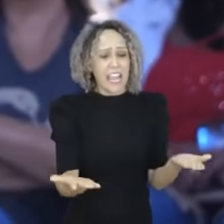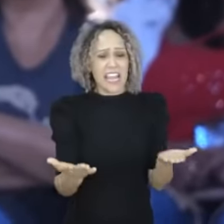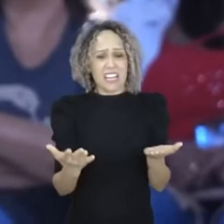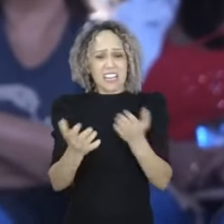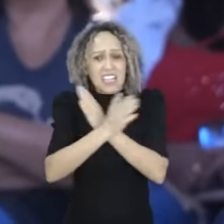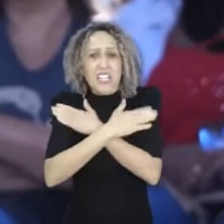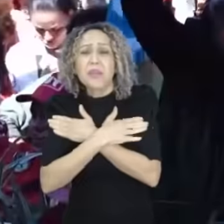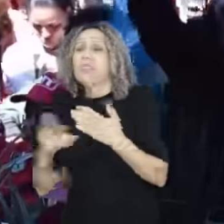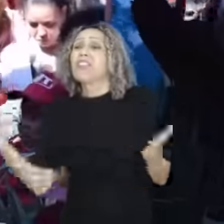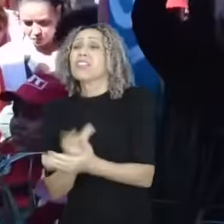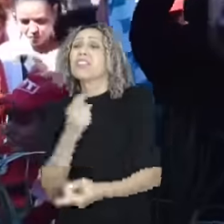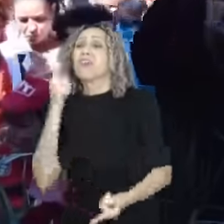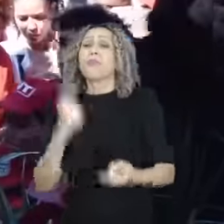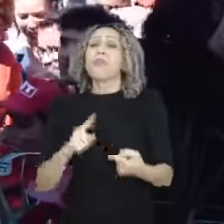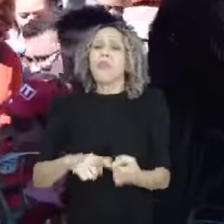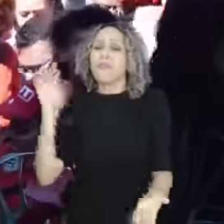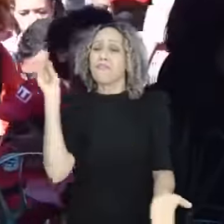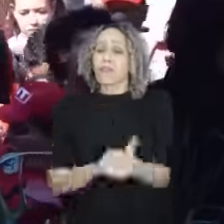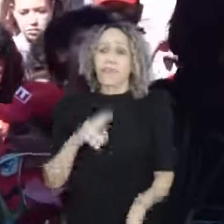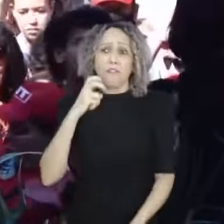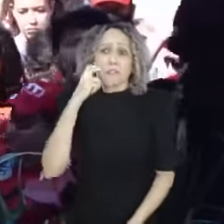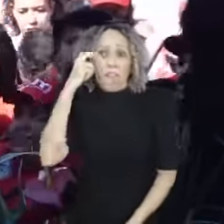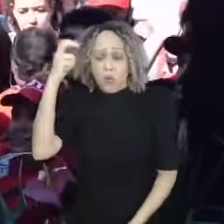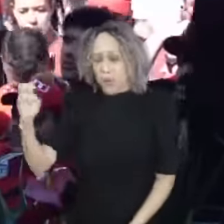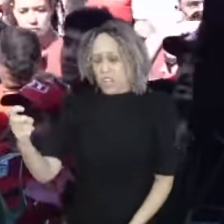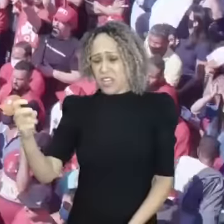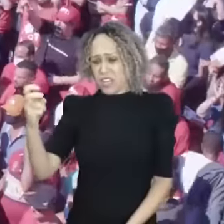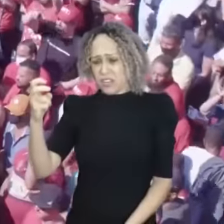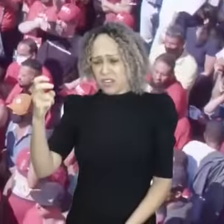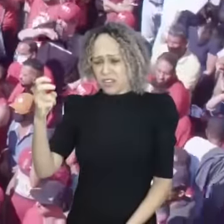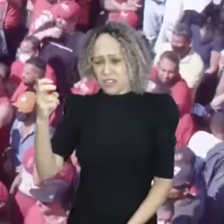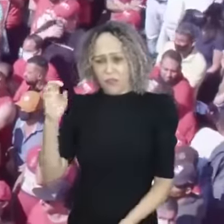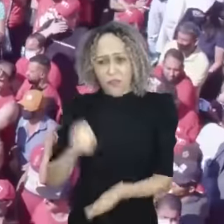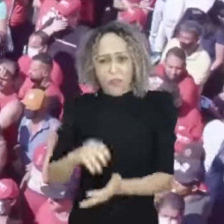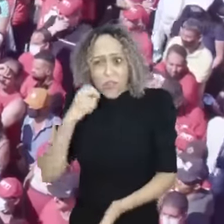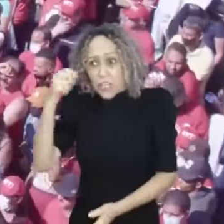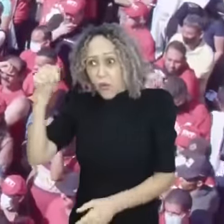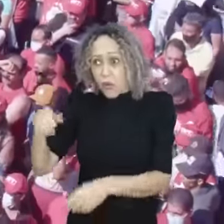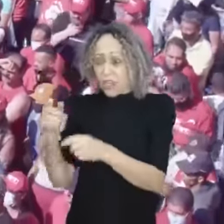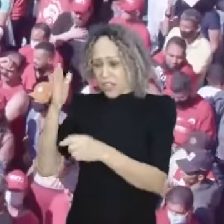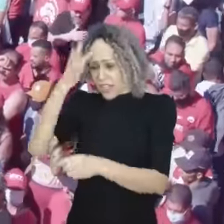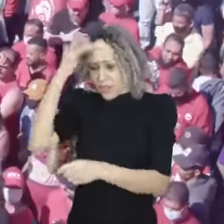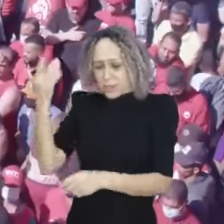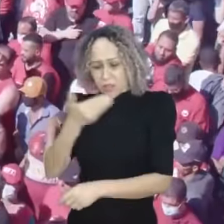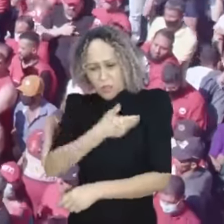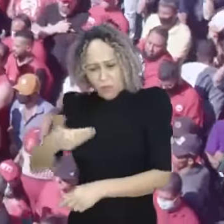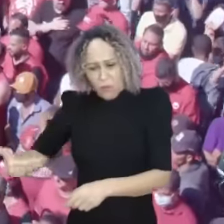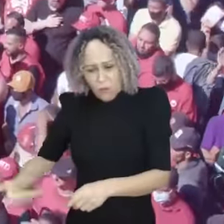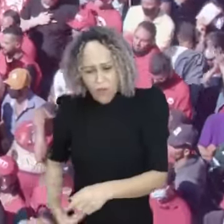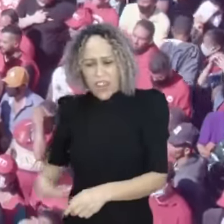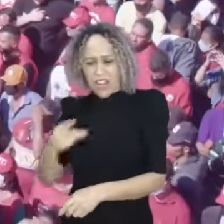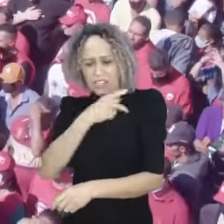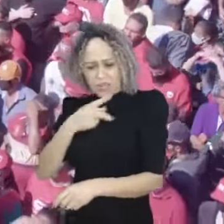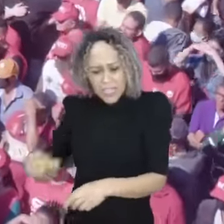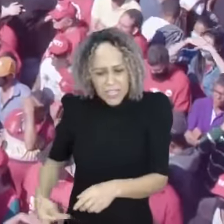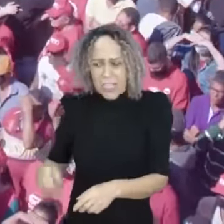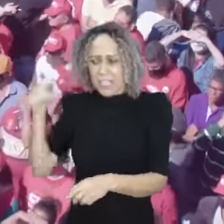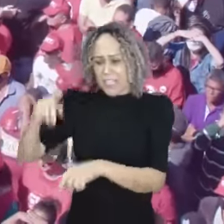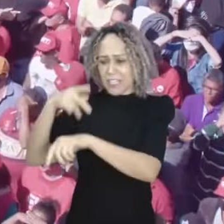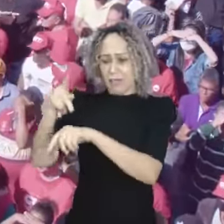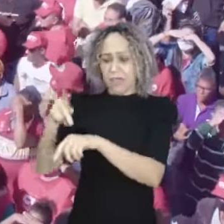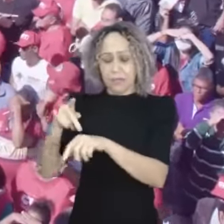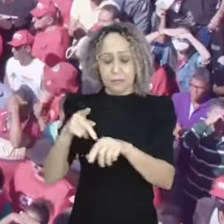governa este país. Porque nos governos nos governos Lula e Dilma,